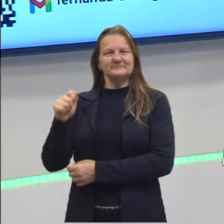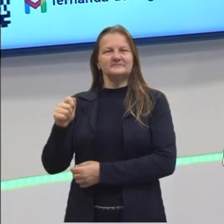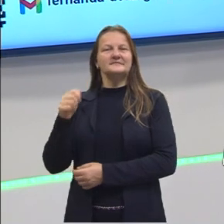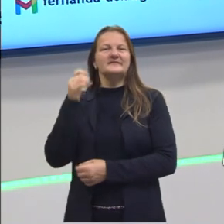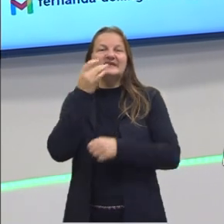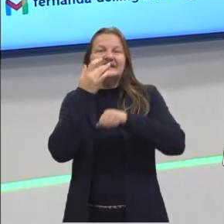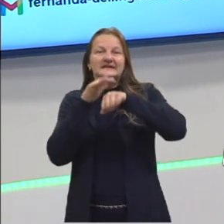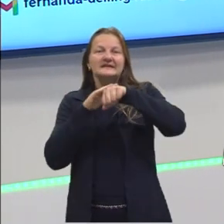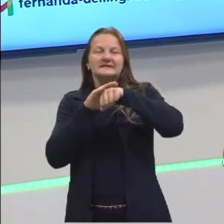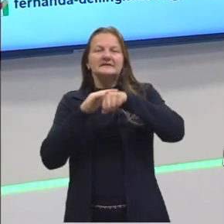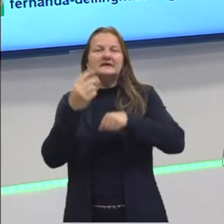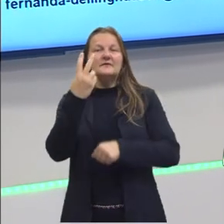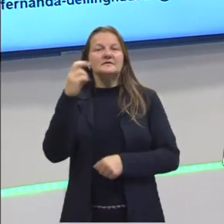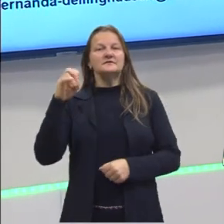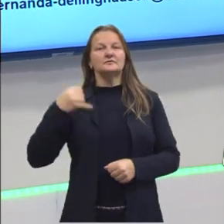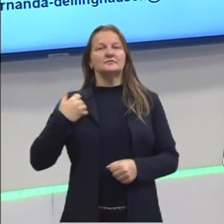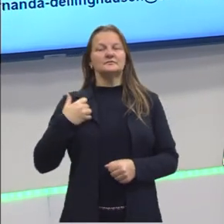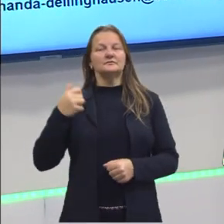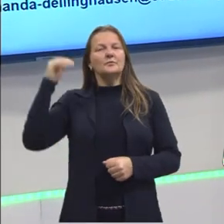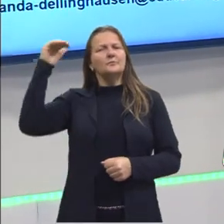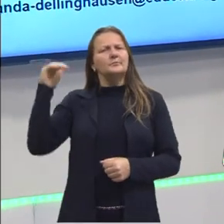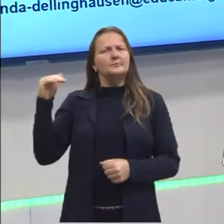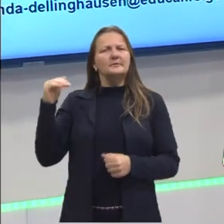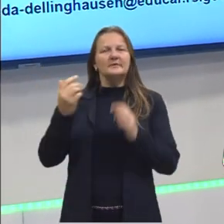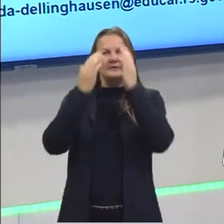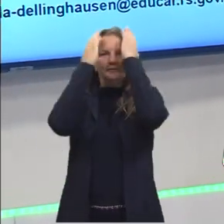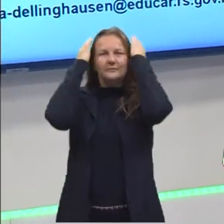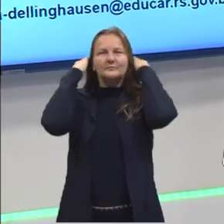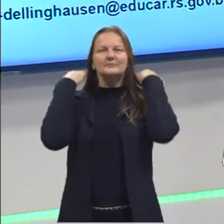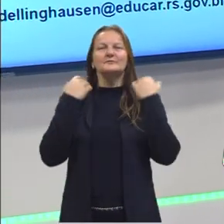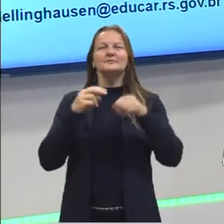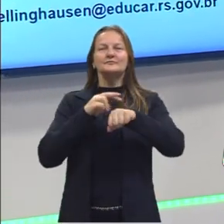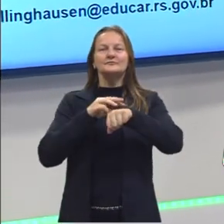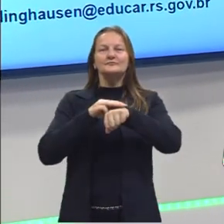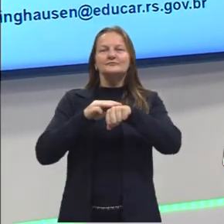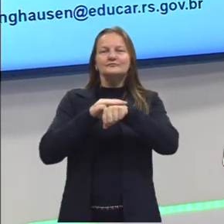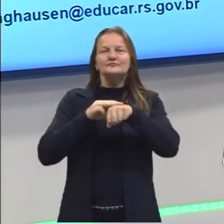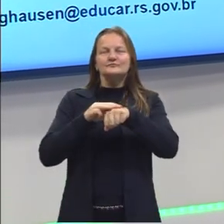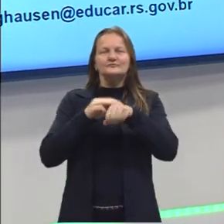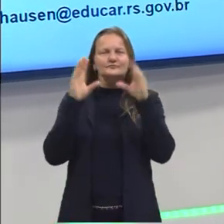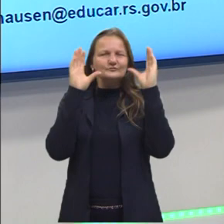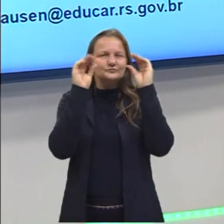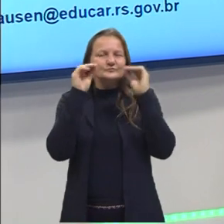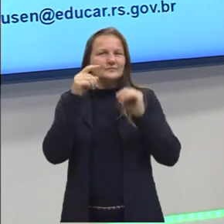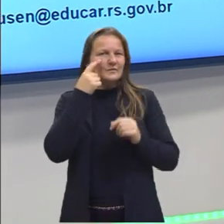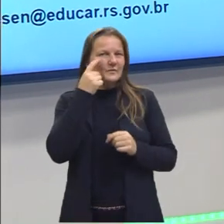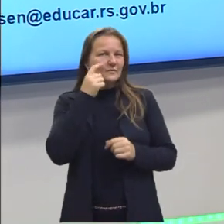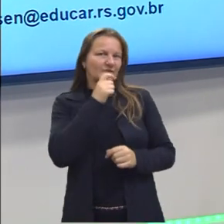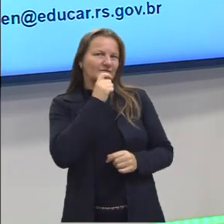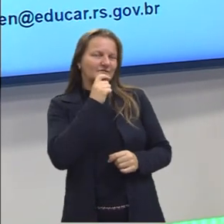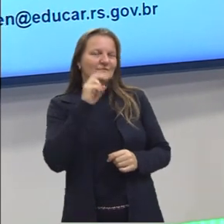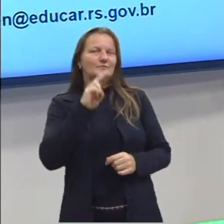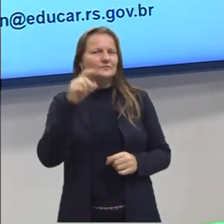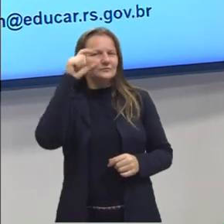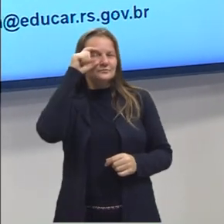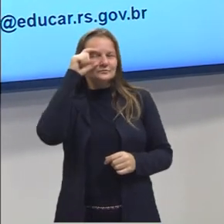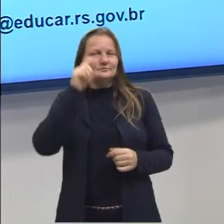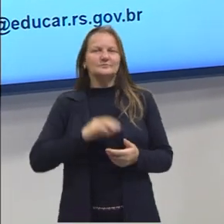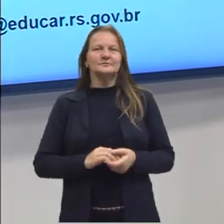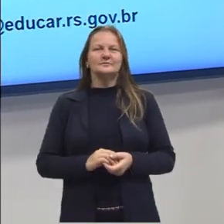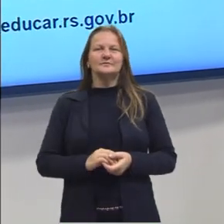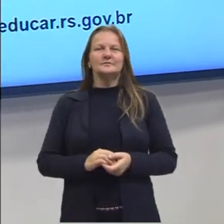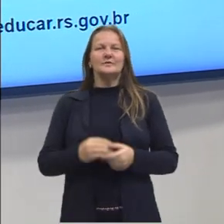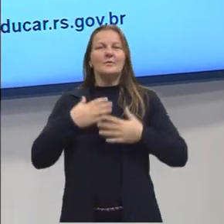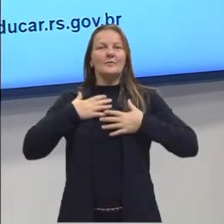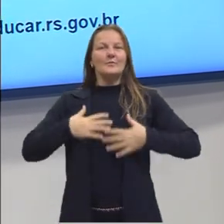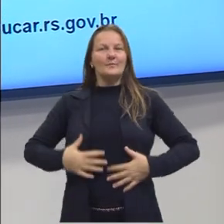branca, de baixa estatura, cabelos castanhos escuros, olhos verdes, uso óculos, estou utilizando a